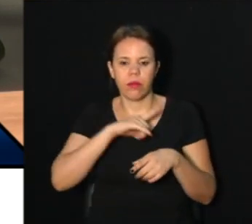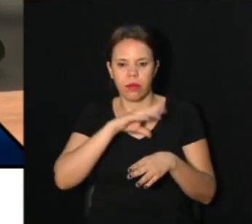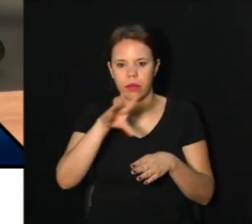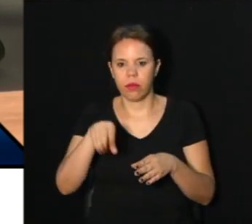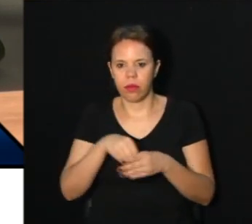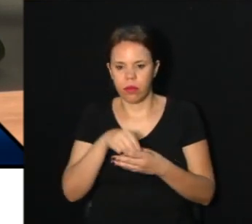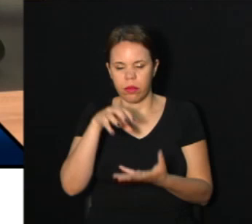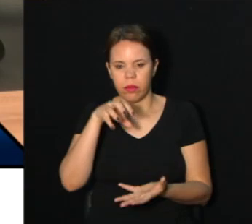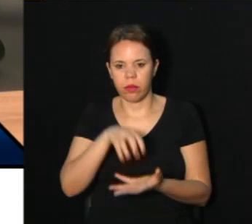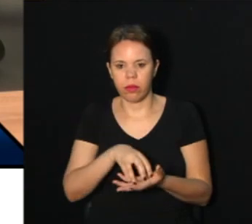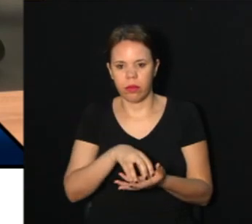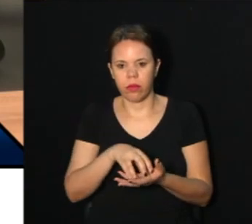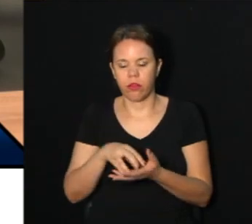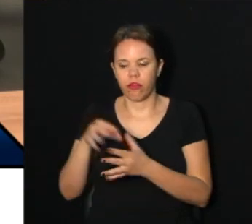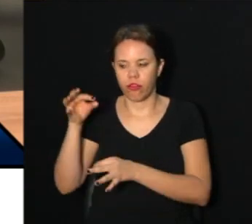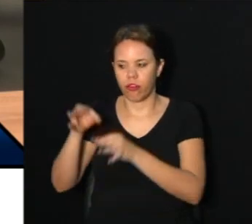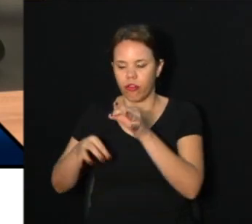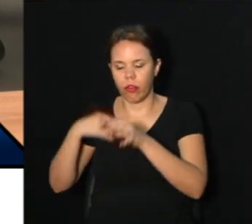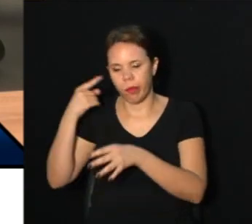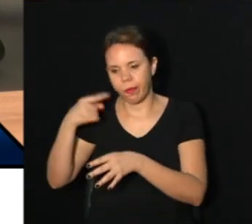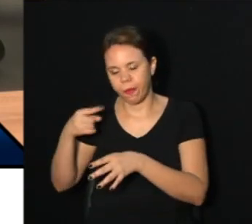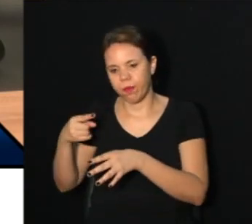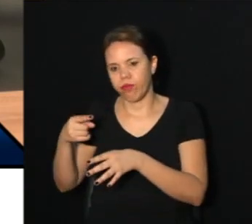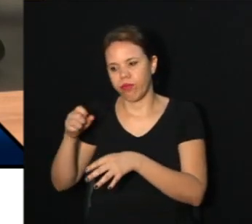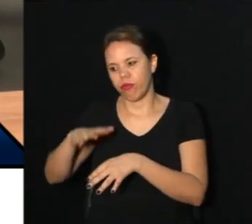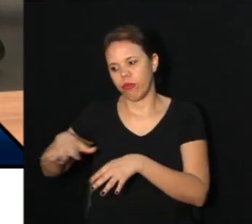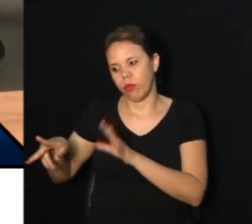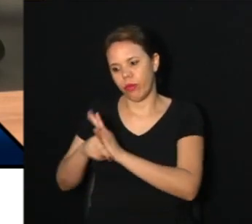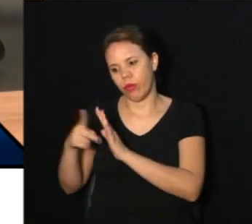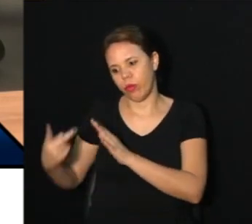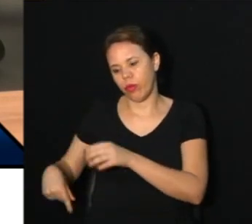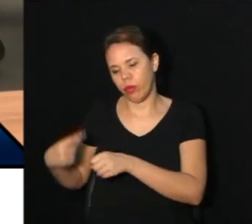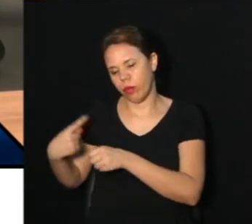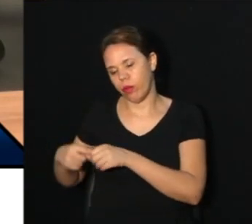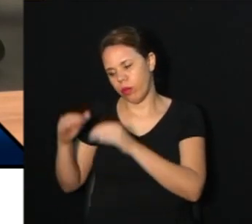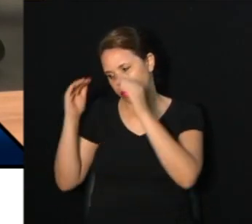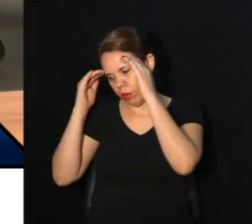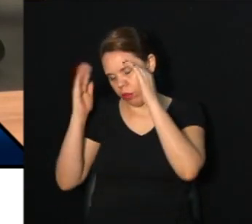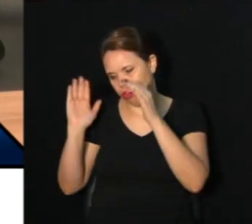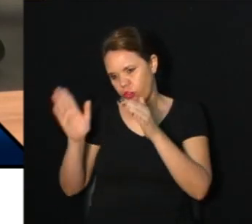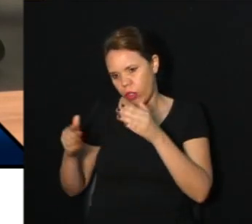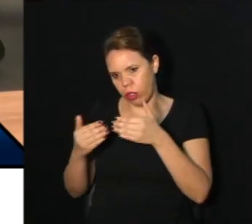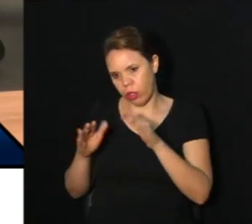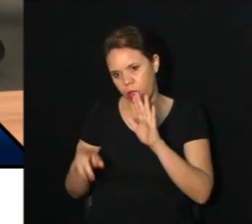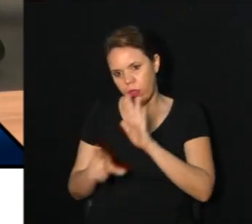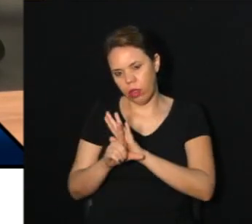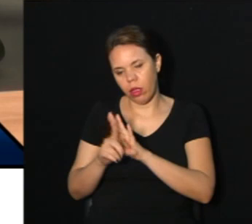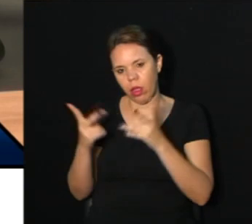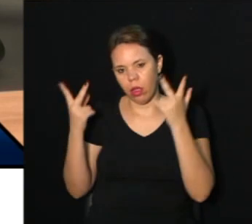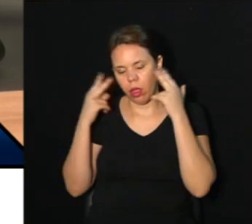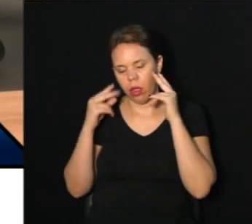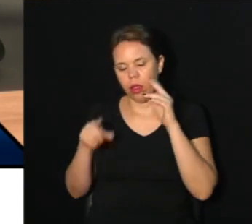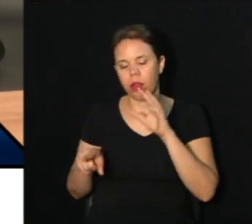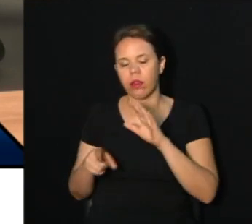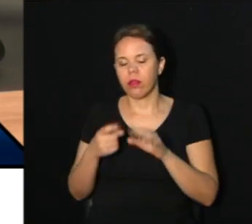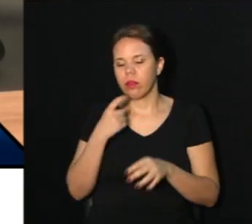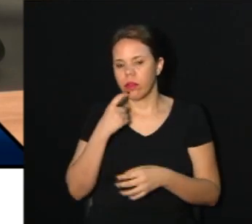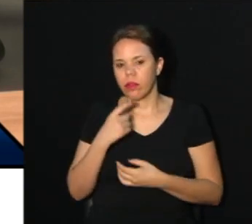implantar a Procuradoria-Geral do município, até para dar cumprimento àquilo que já está disposto na lei orgânica do